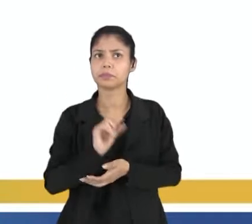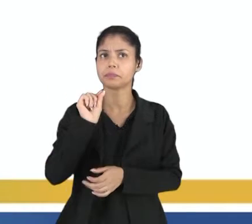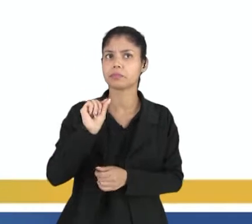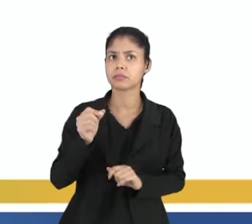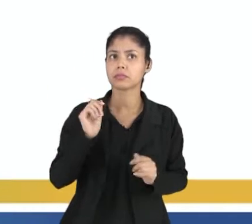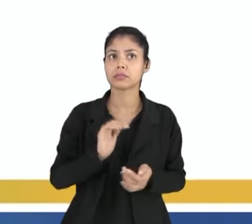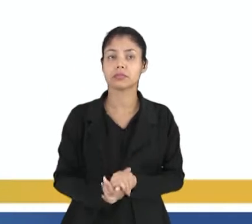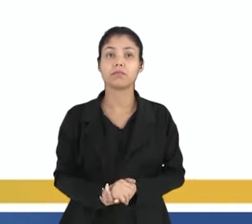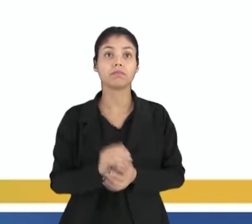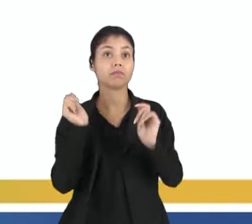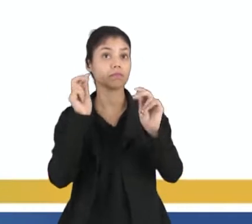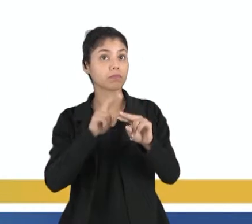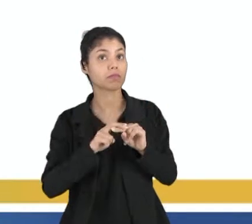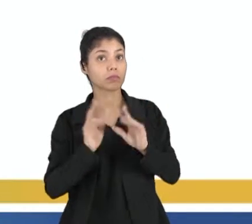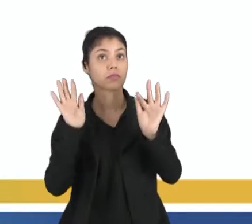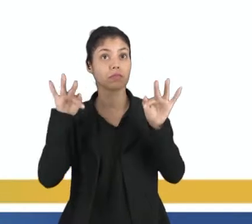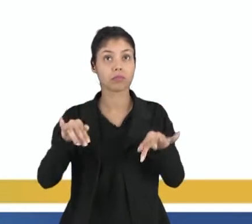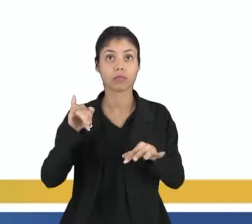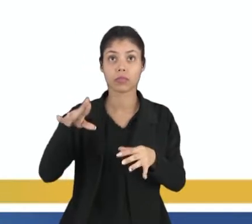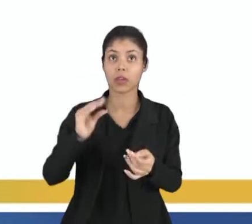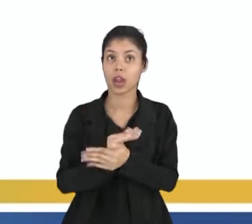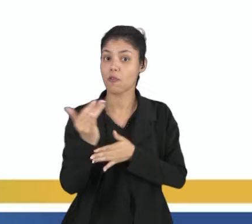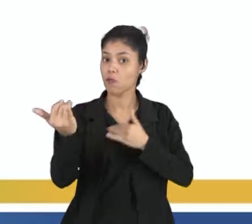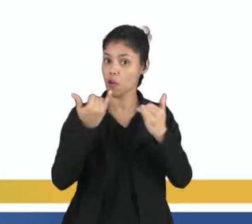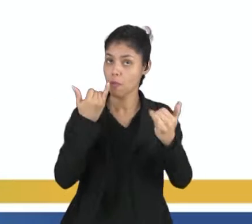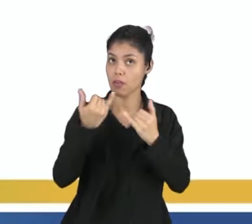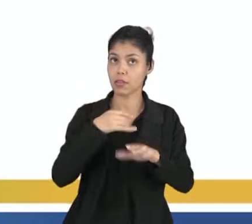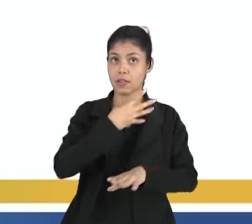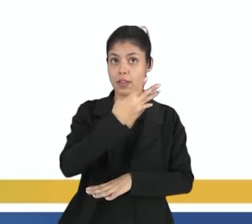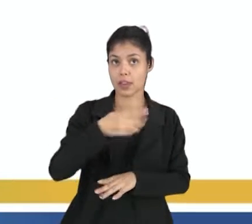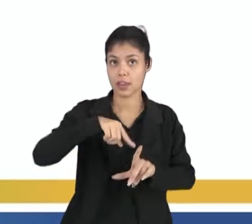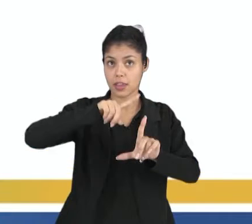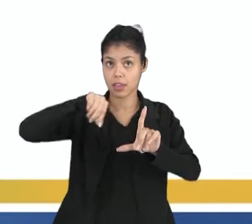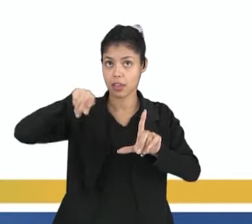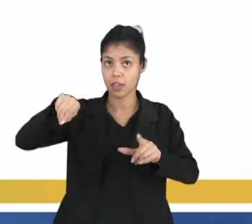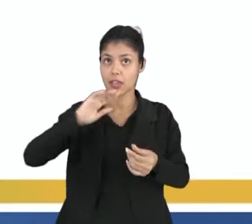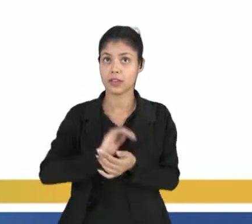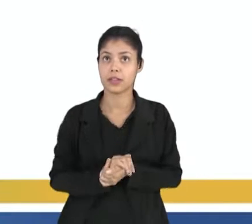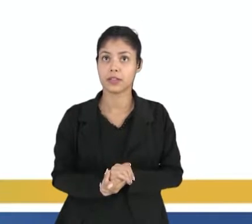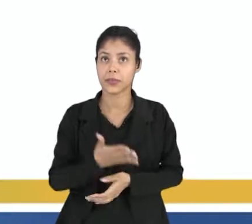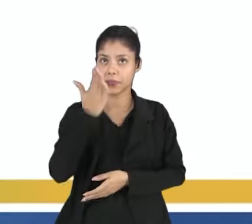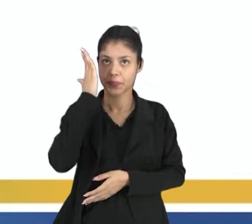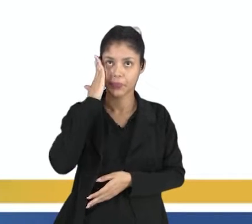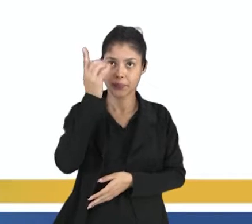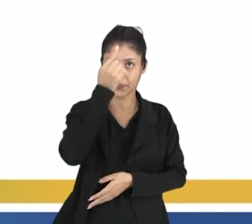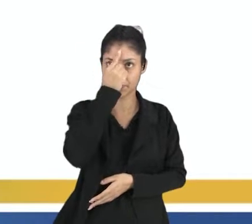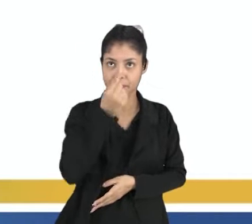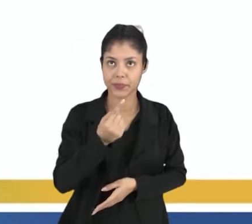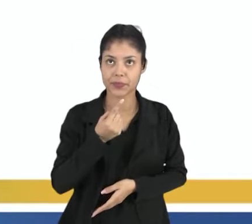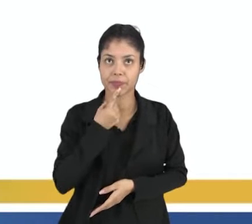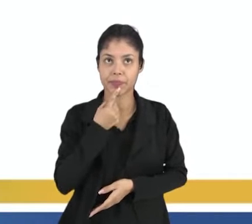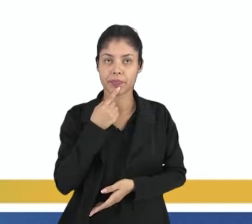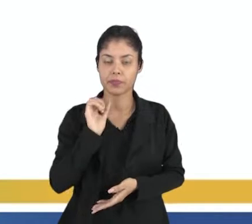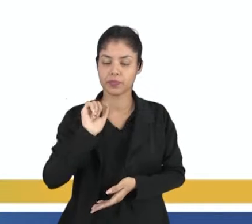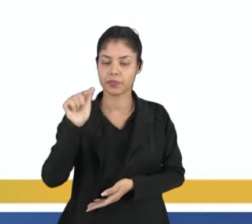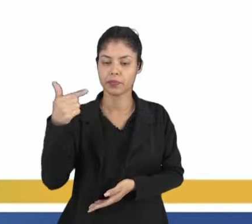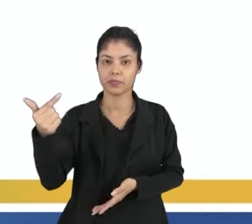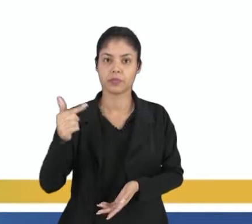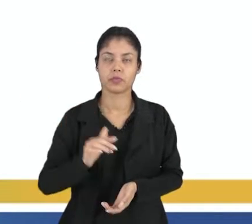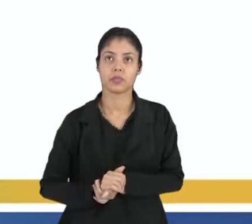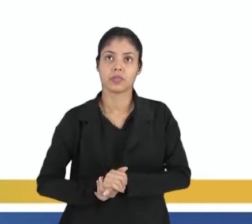Por info, entendemos informação e por gráfico, entendemos imagem, ilustração e